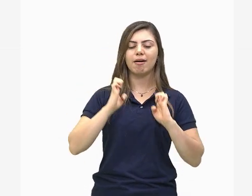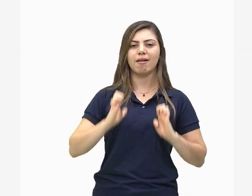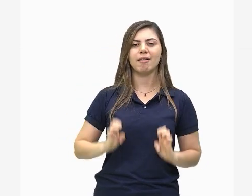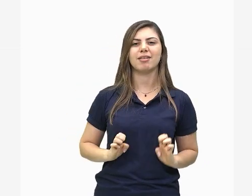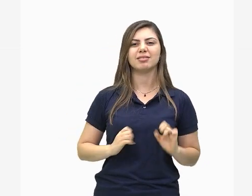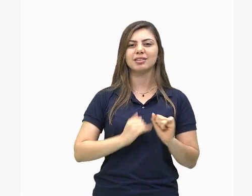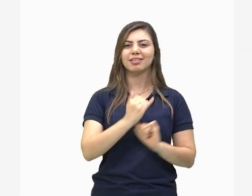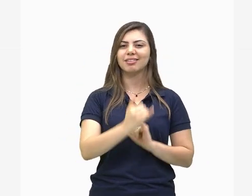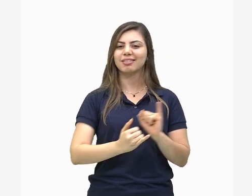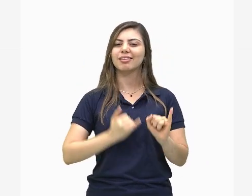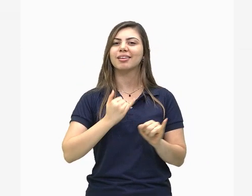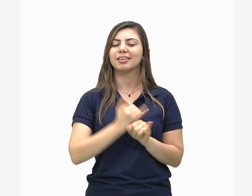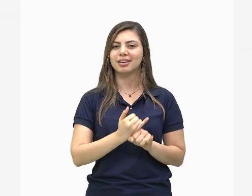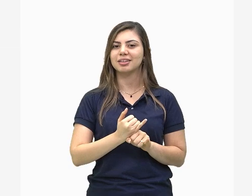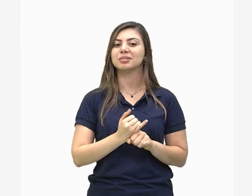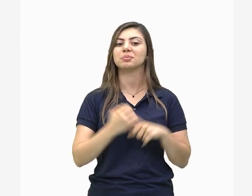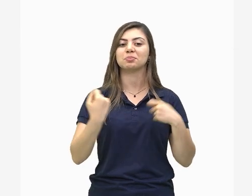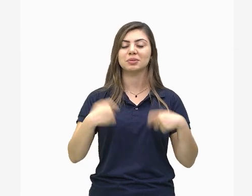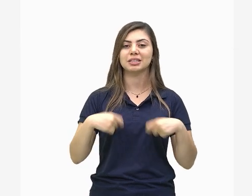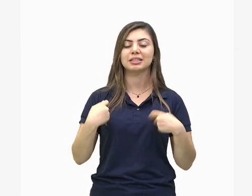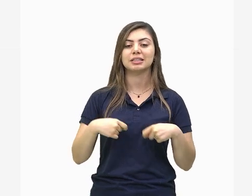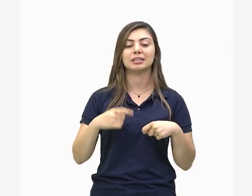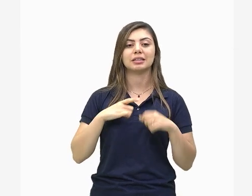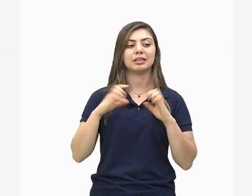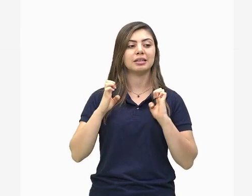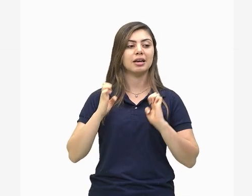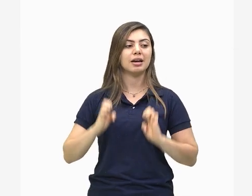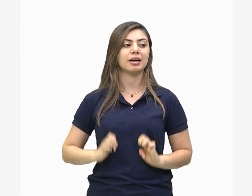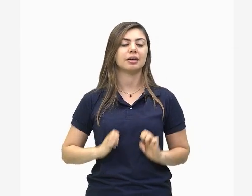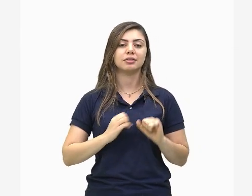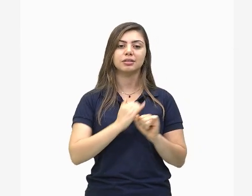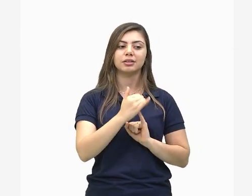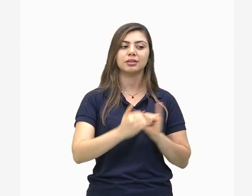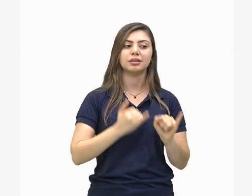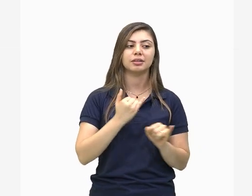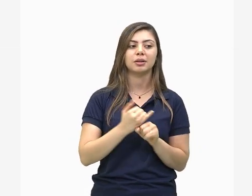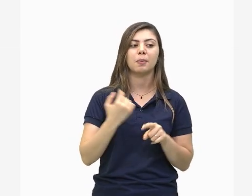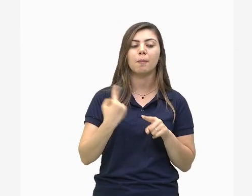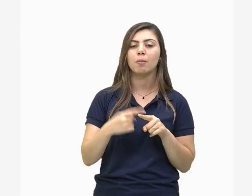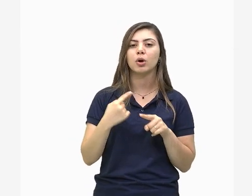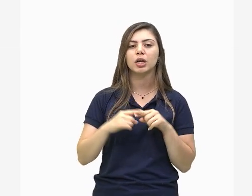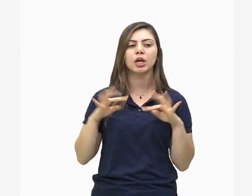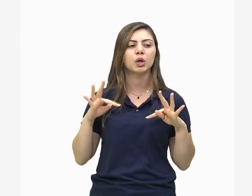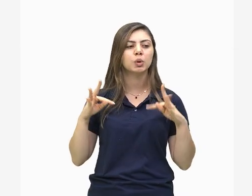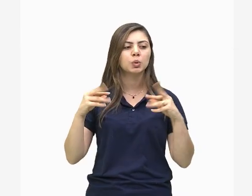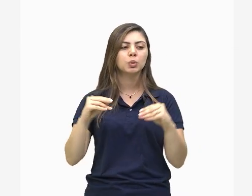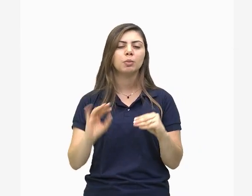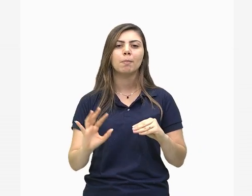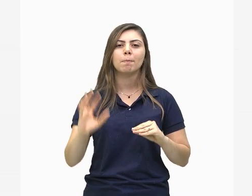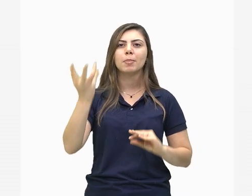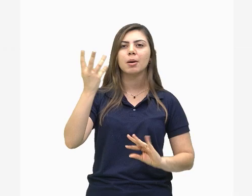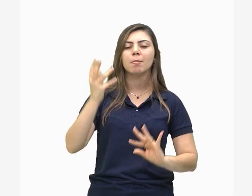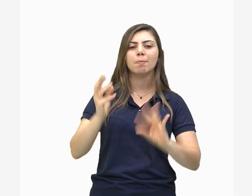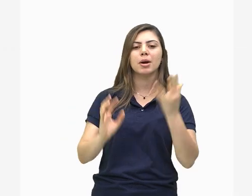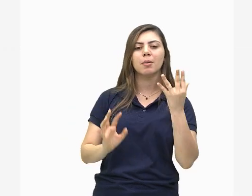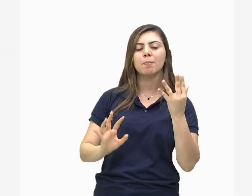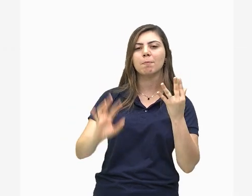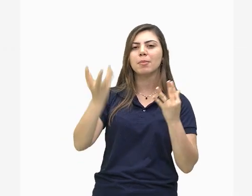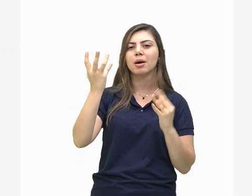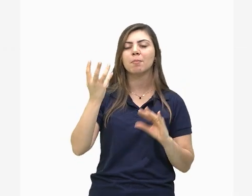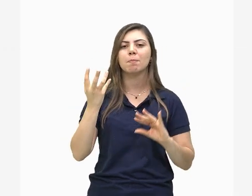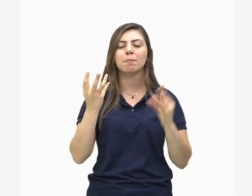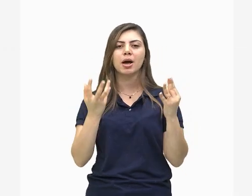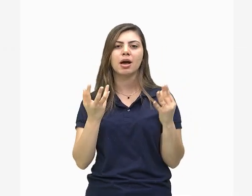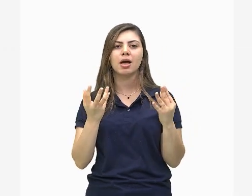diria que uma ética tecnológica, uma ética digital, porque nem tudo que acontece nos